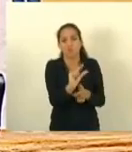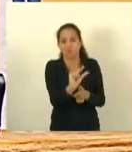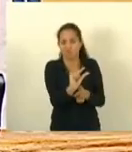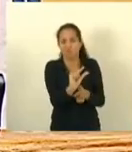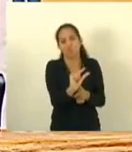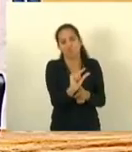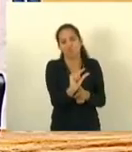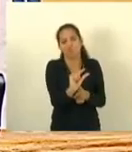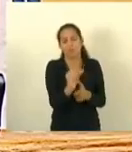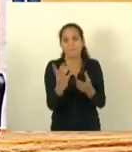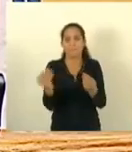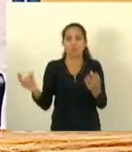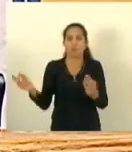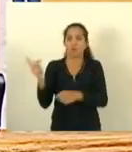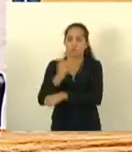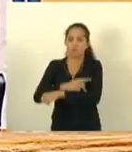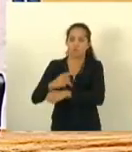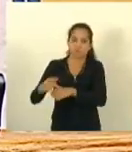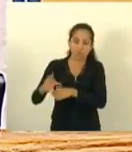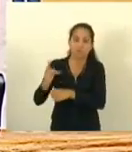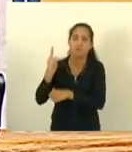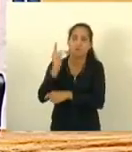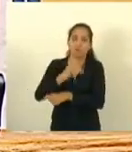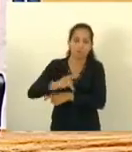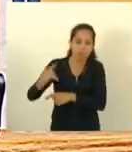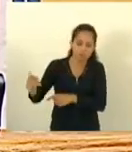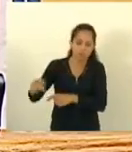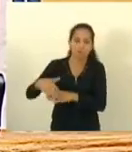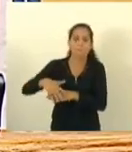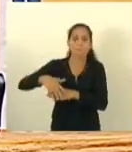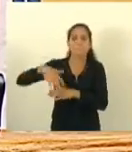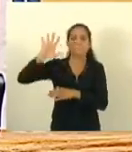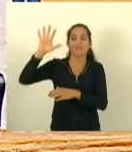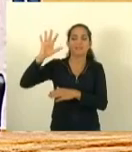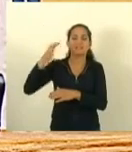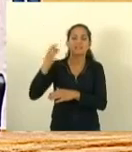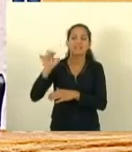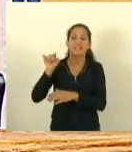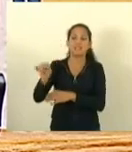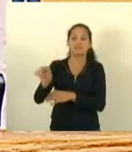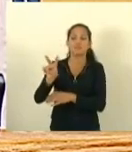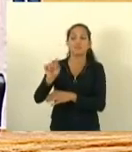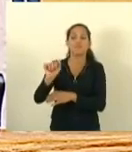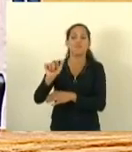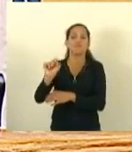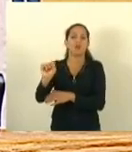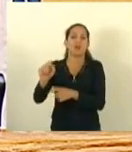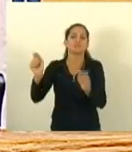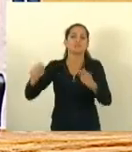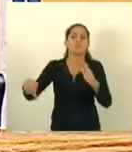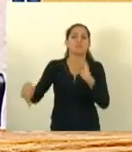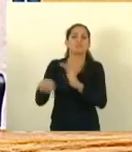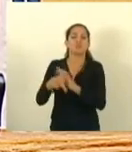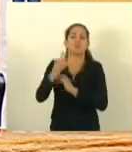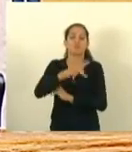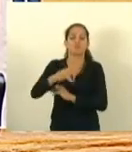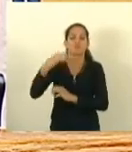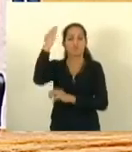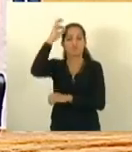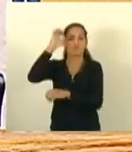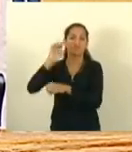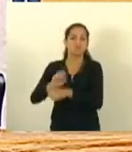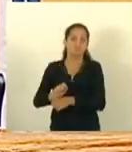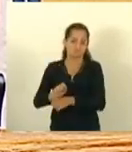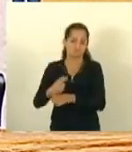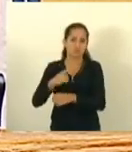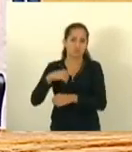à grande demanda Eu tenho dito aqui Nós temos mais de 10 mil vagas, por exemplo Para professores no Estado Porque nós temos mais